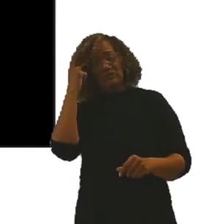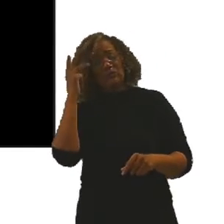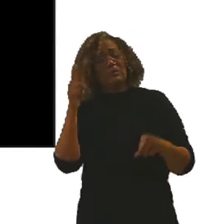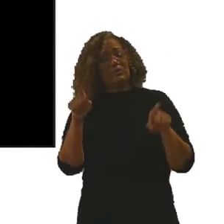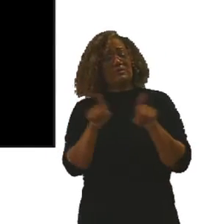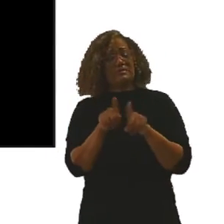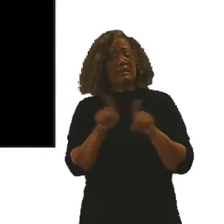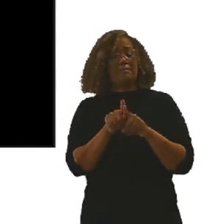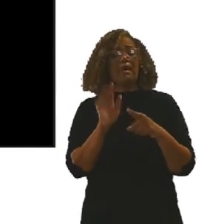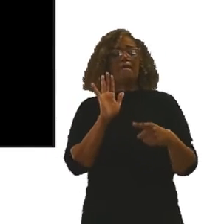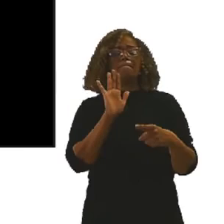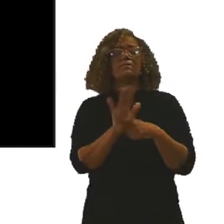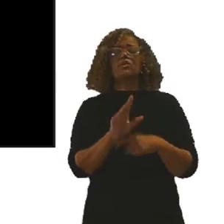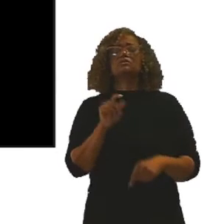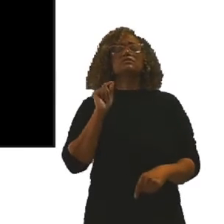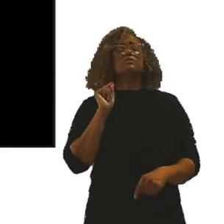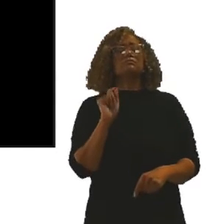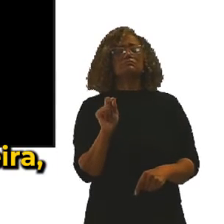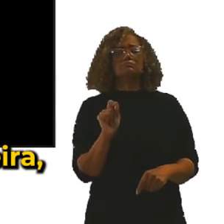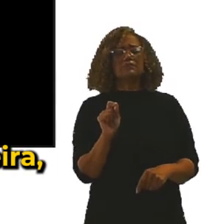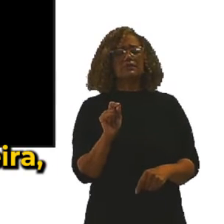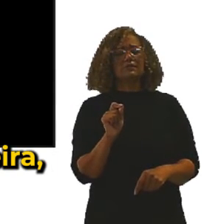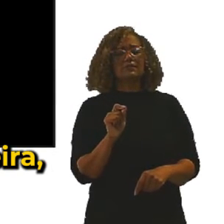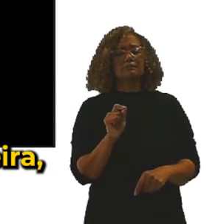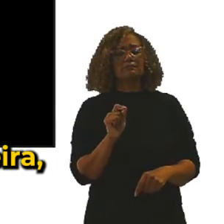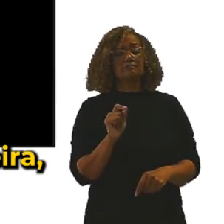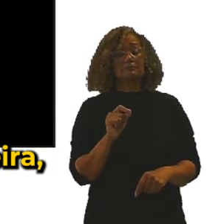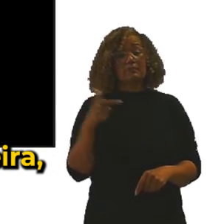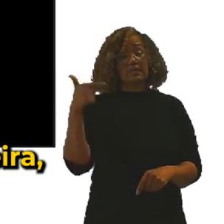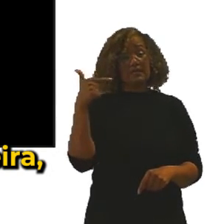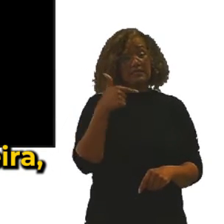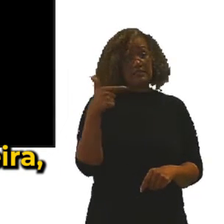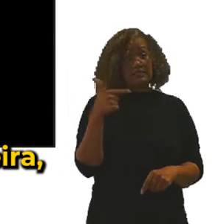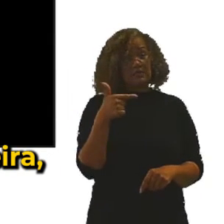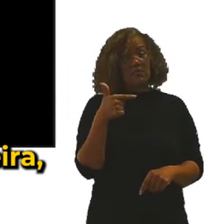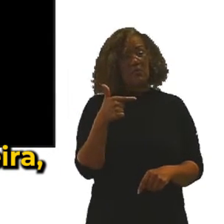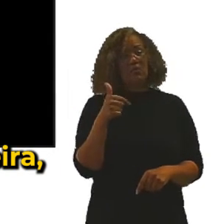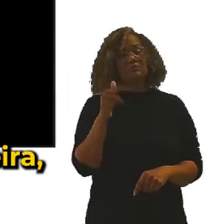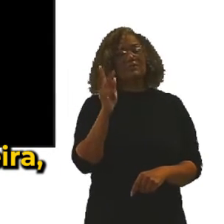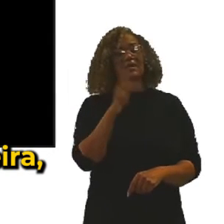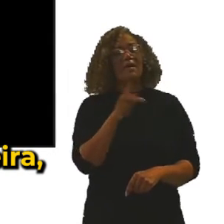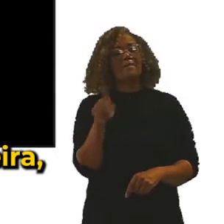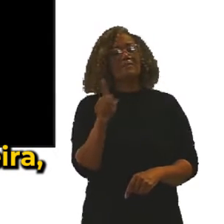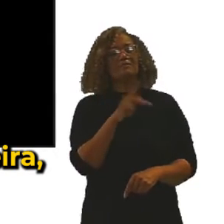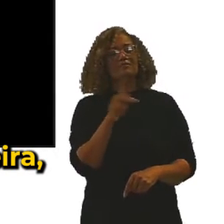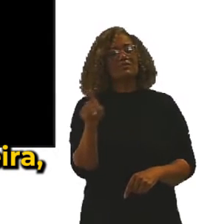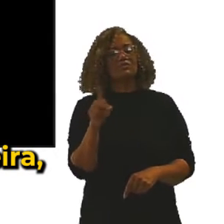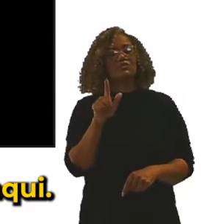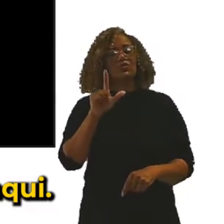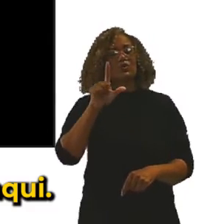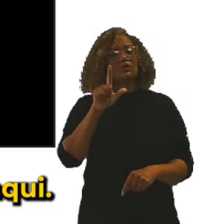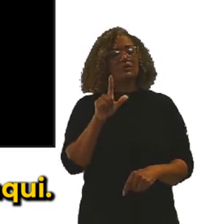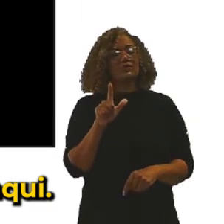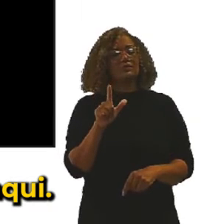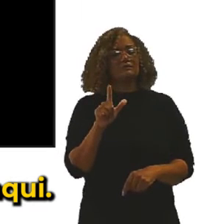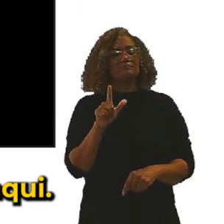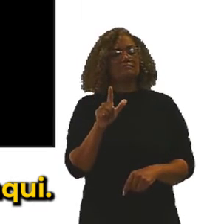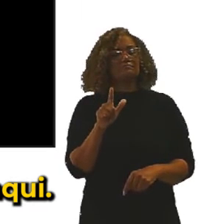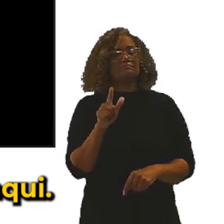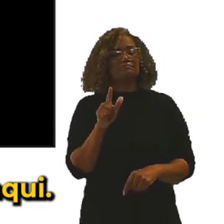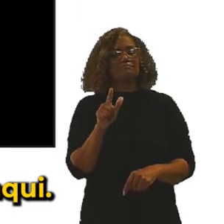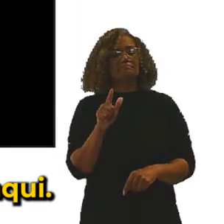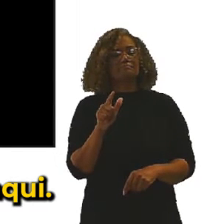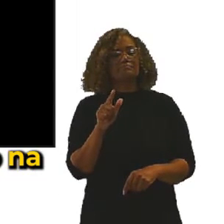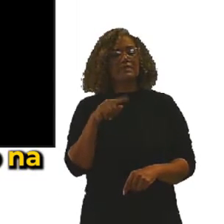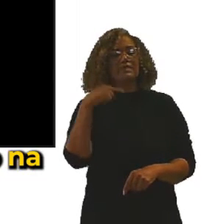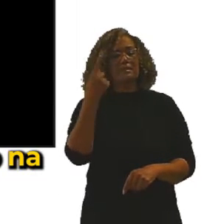expressões, elas interagem aí, segundo a professora Lourdes Bandeira. A professora Lourdes Bandeira, vou fazer um